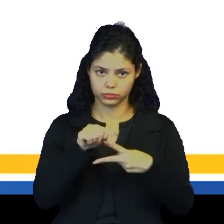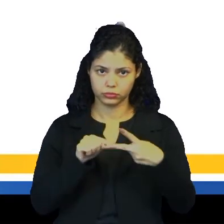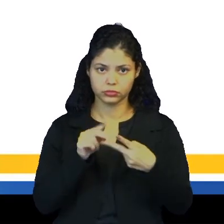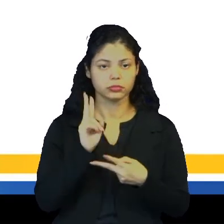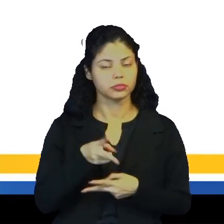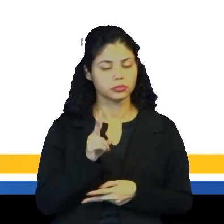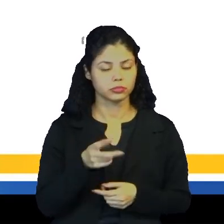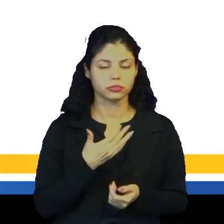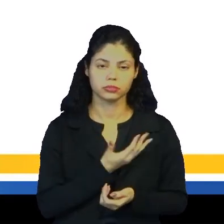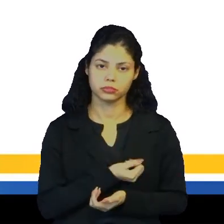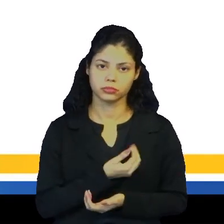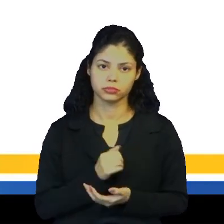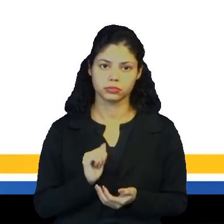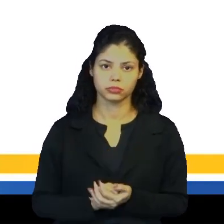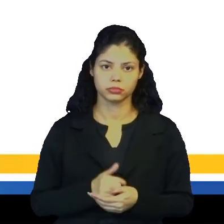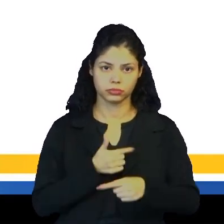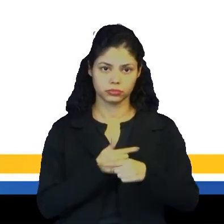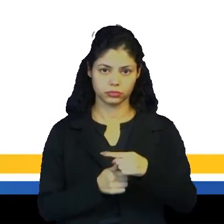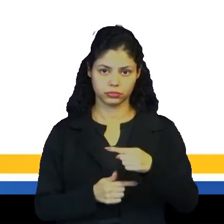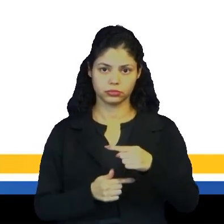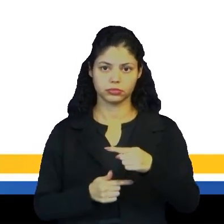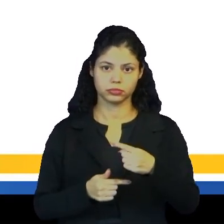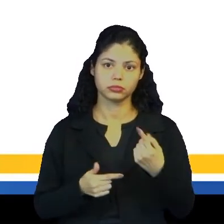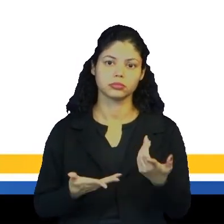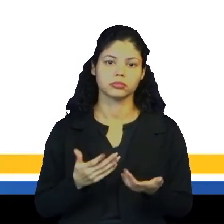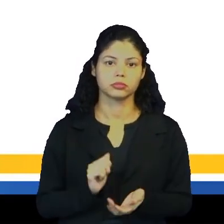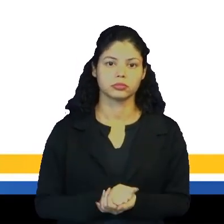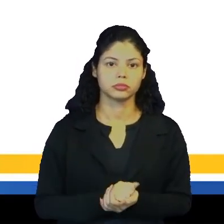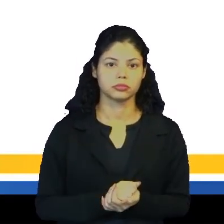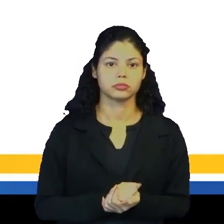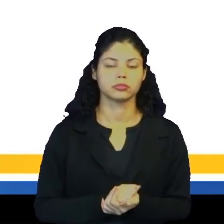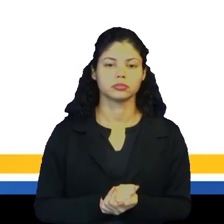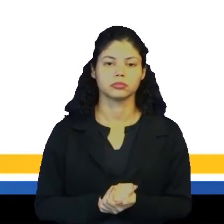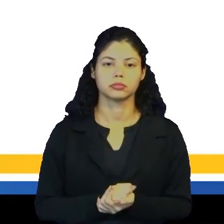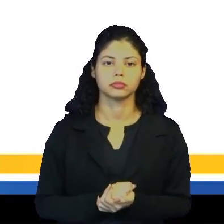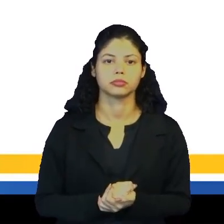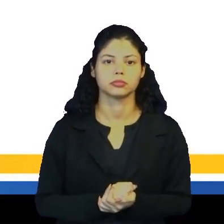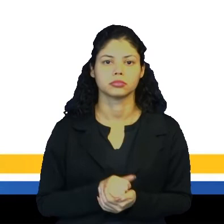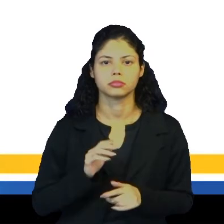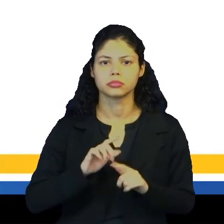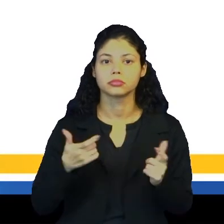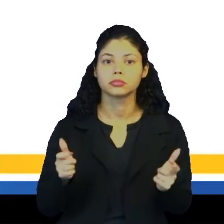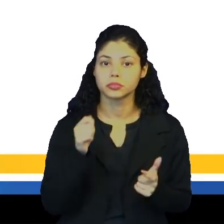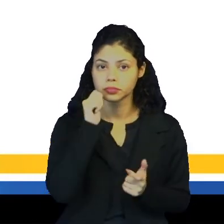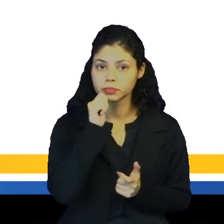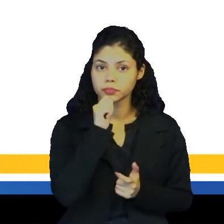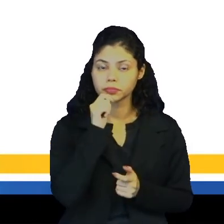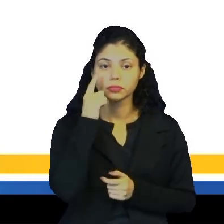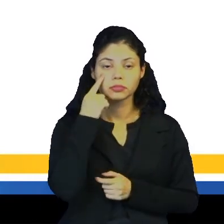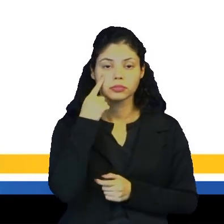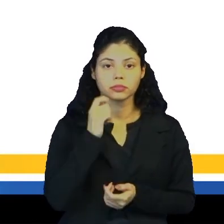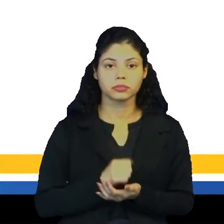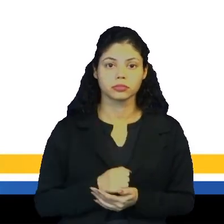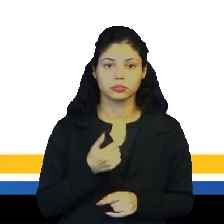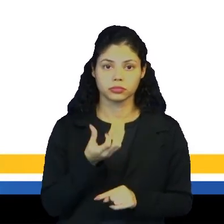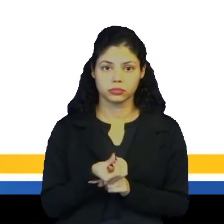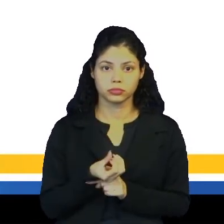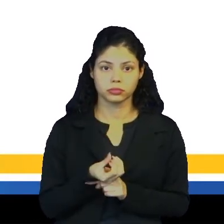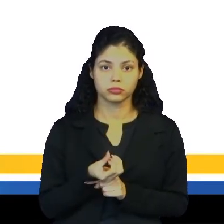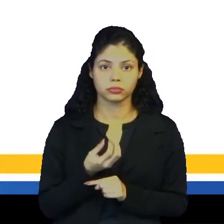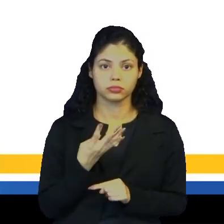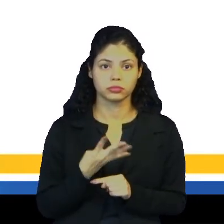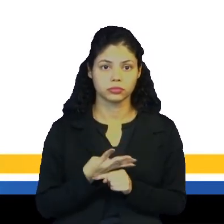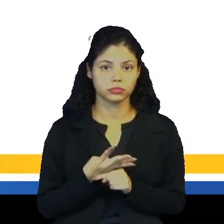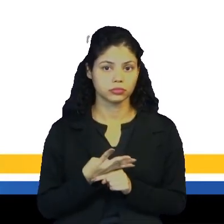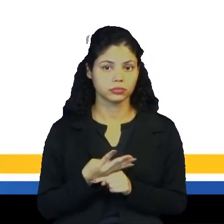ambos têm o mesmo denominador, então se torna mais tranquilo, né, de resolver. Então, quem é o maior? Olhamos para o numerador. 6